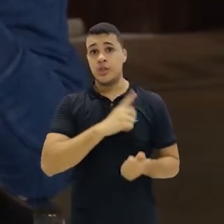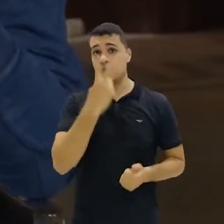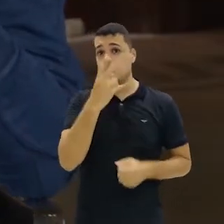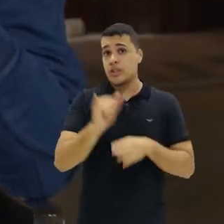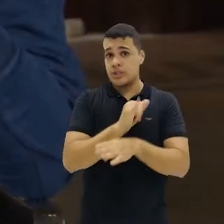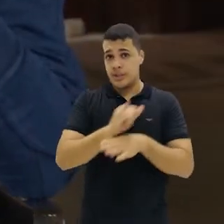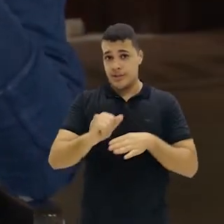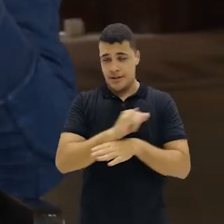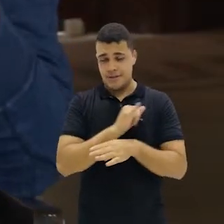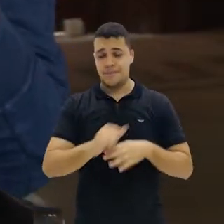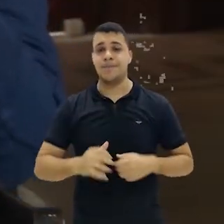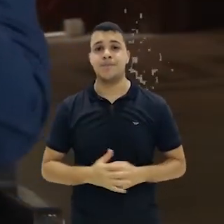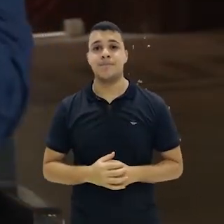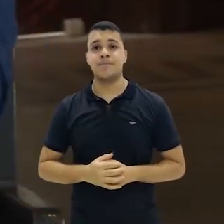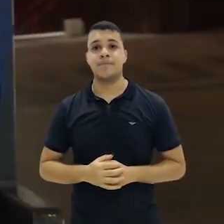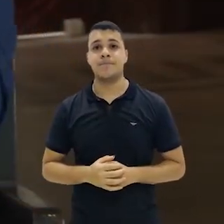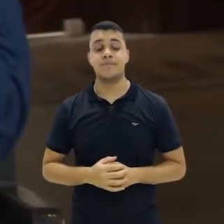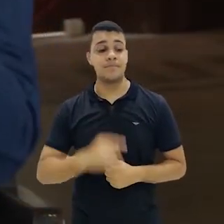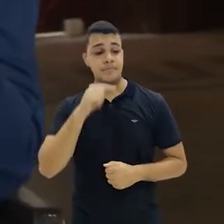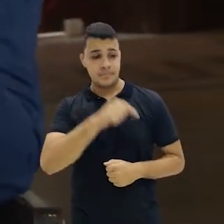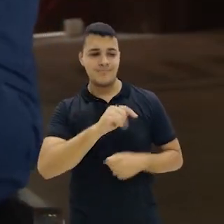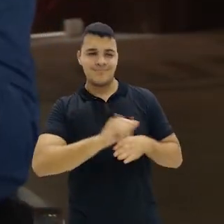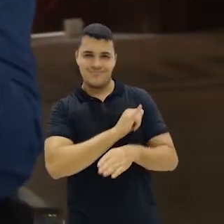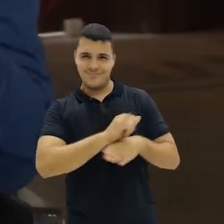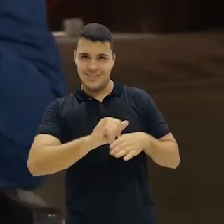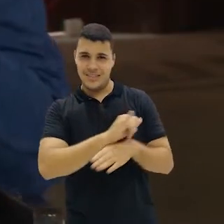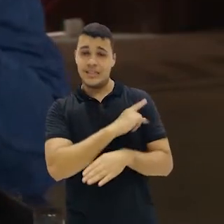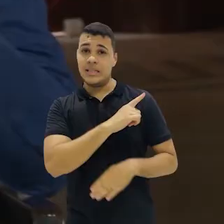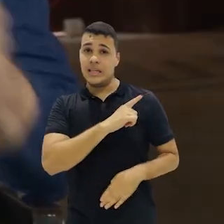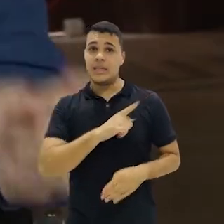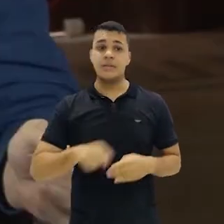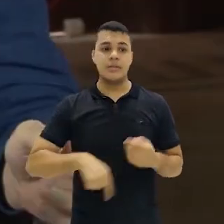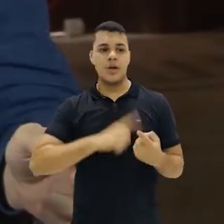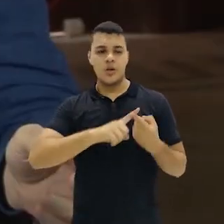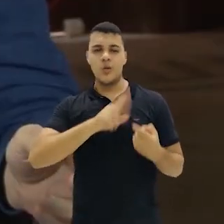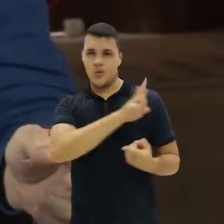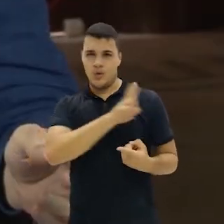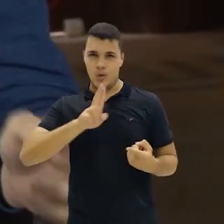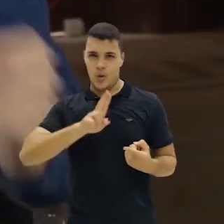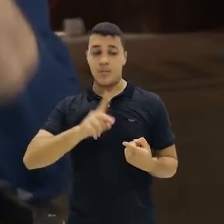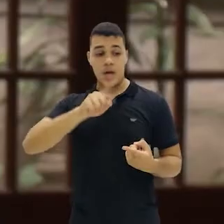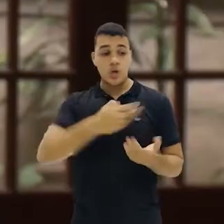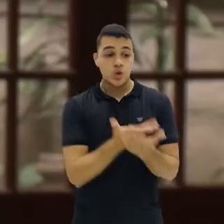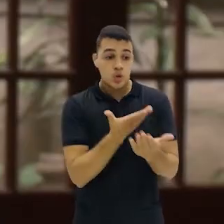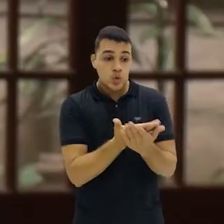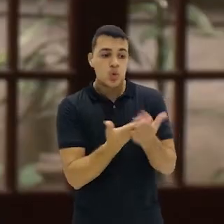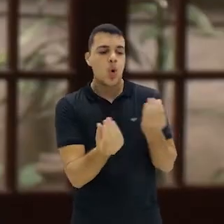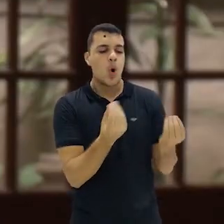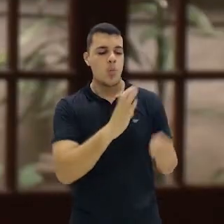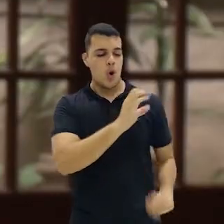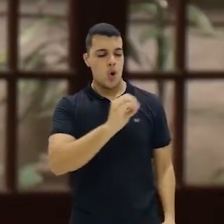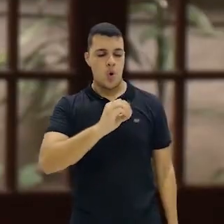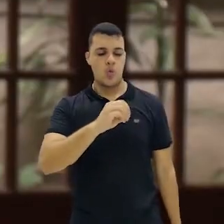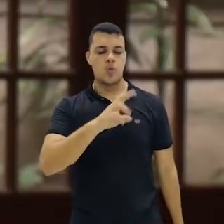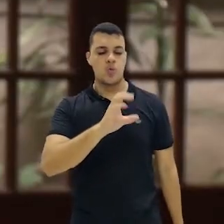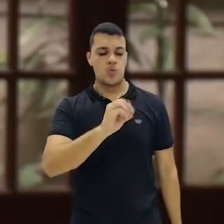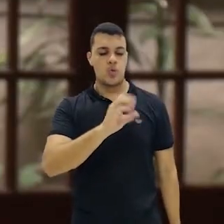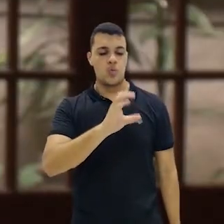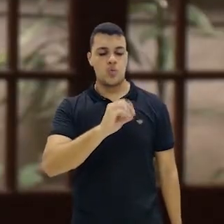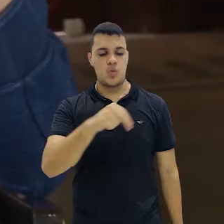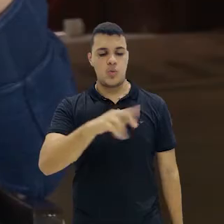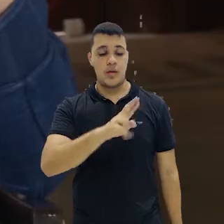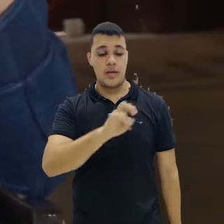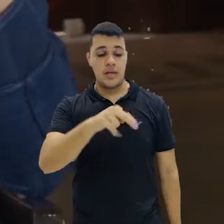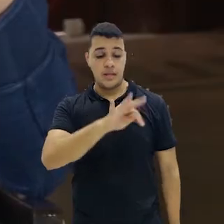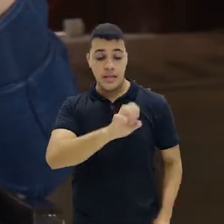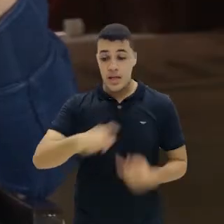são denominadas estudos concorrentes e estudos não concorrentes. Os estudos concorrentes,